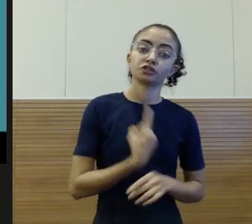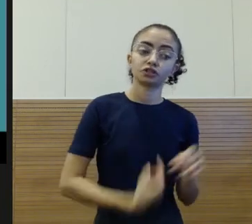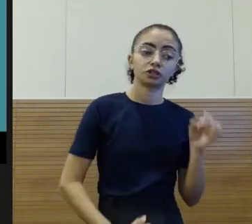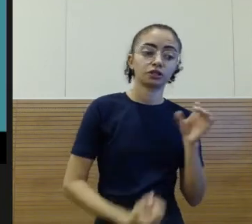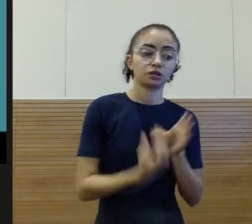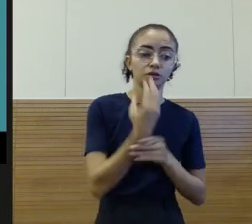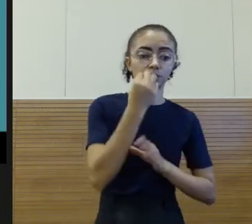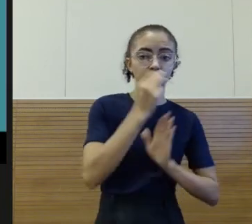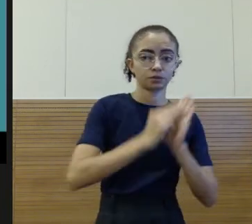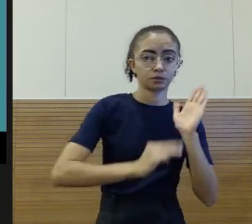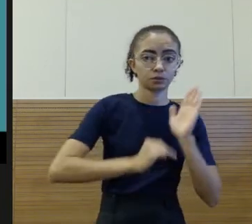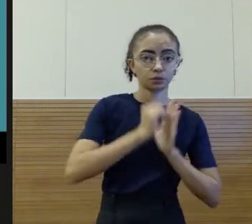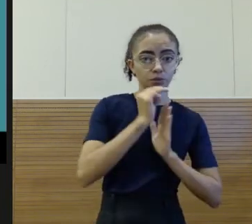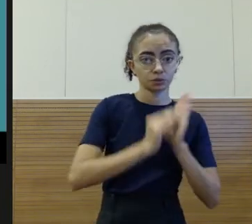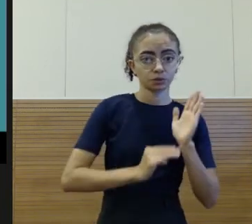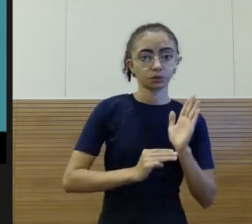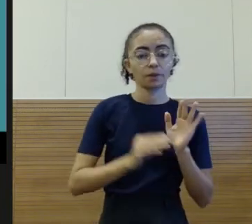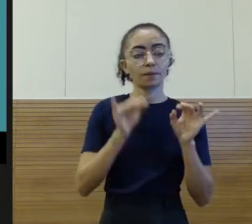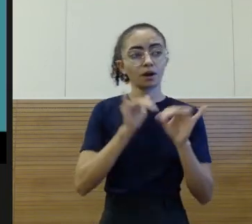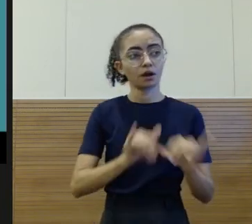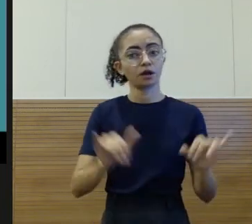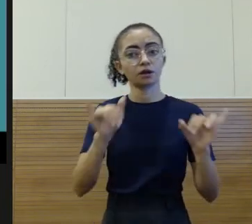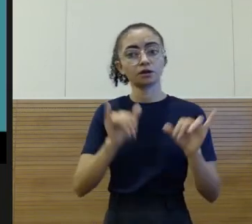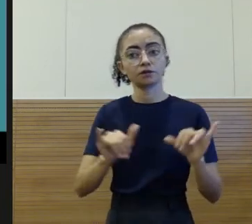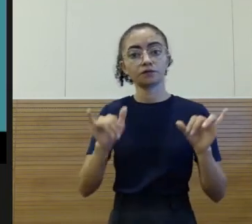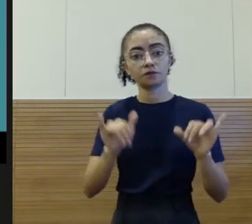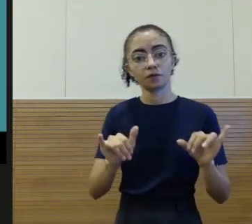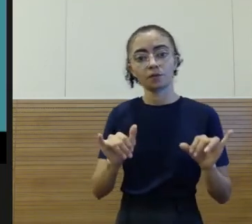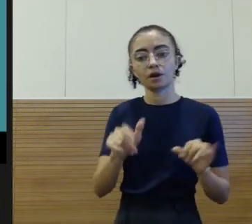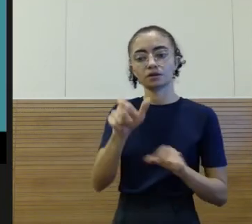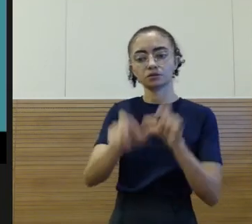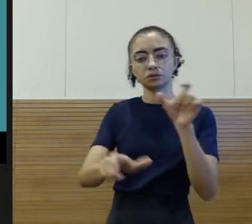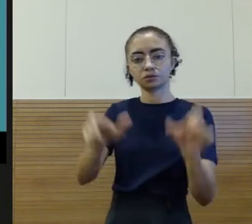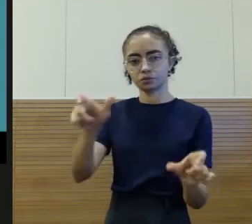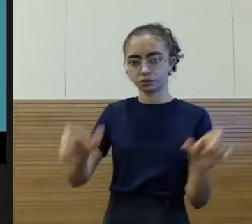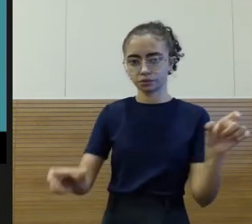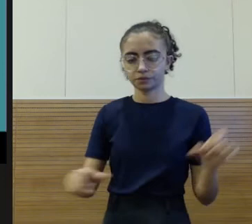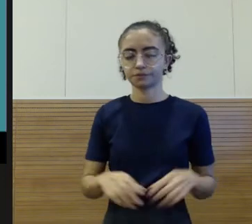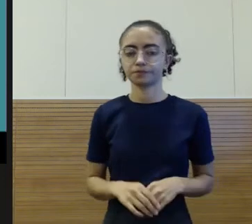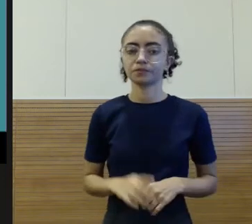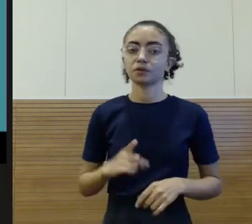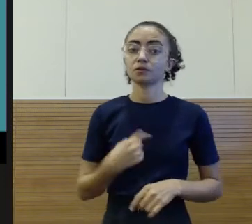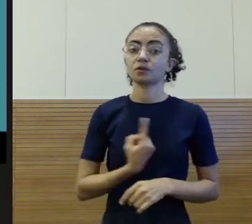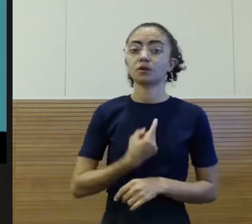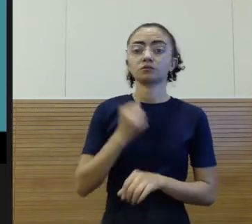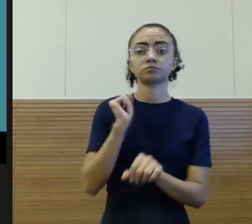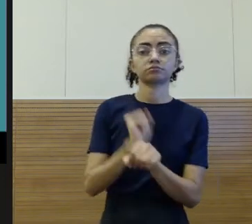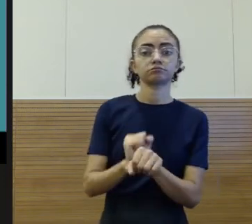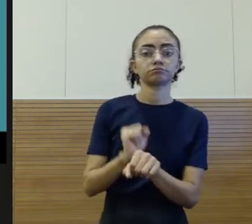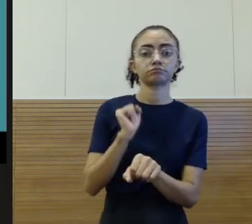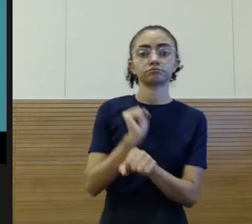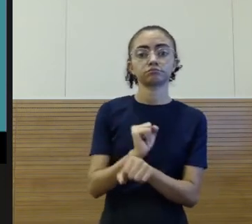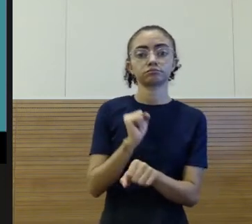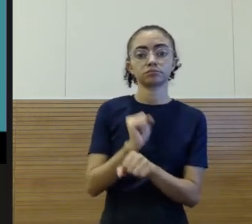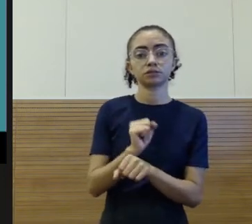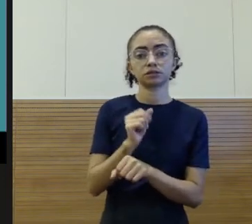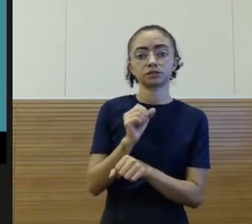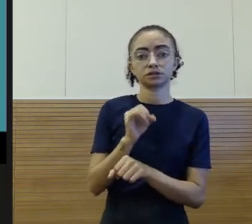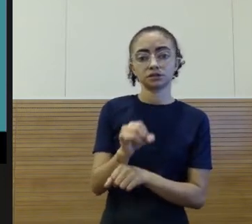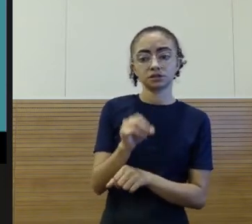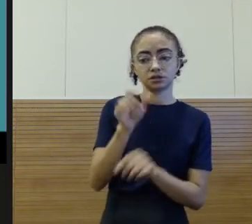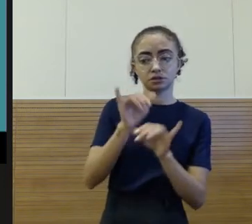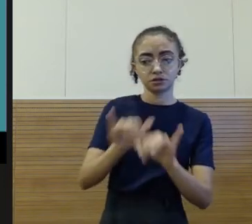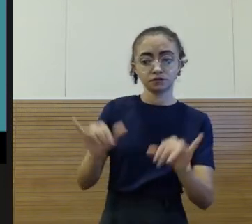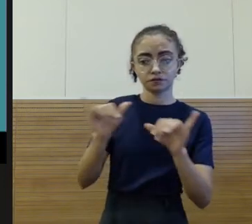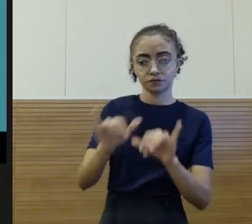era para informar ao consumidor. E estávamos esperando que, informando o consumidor,